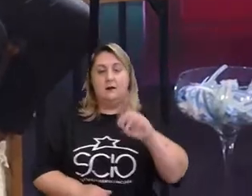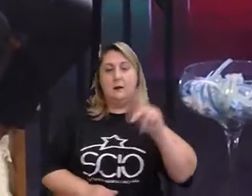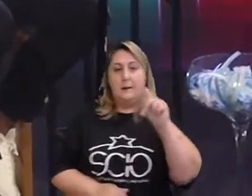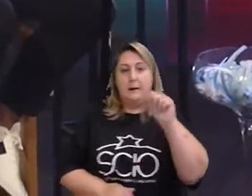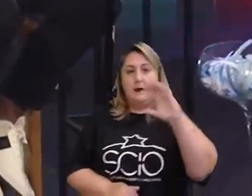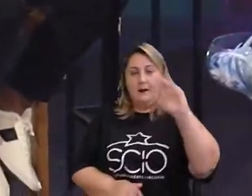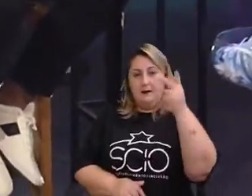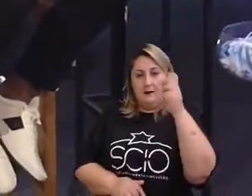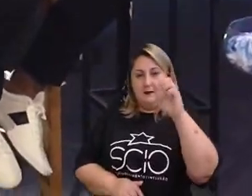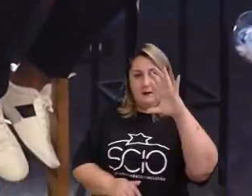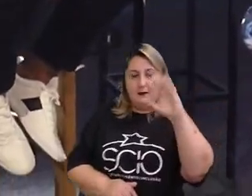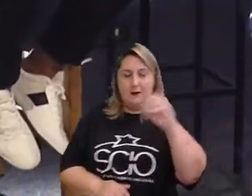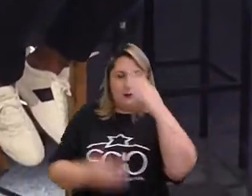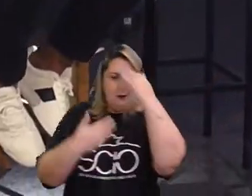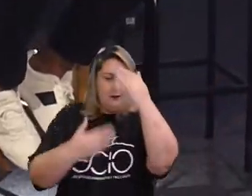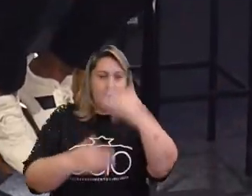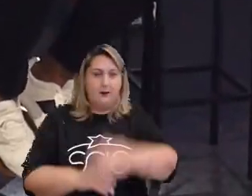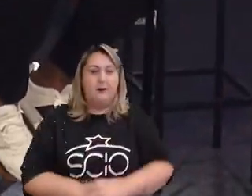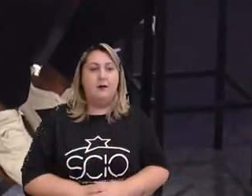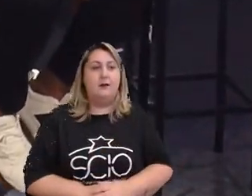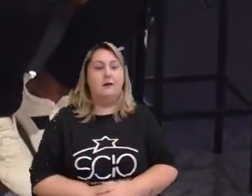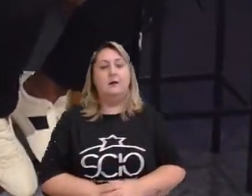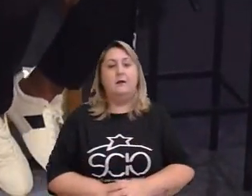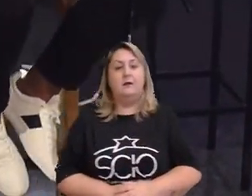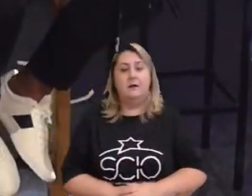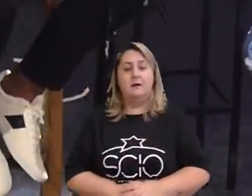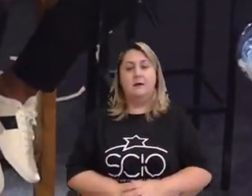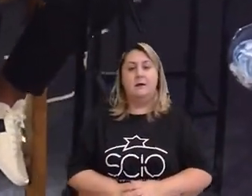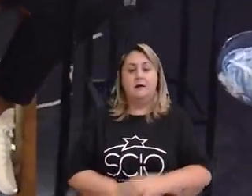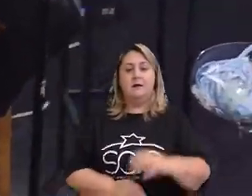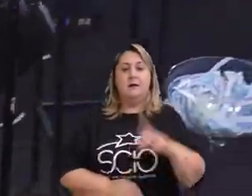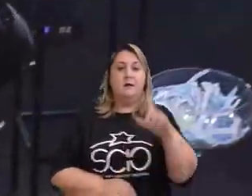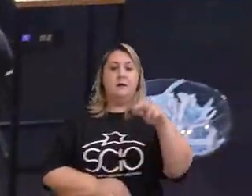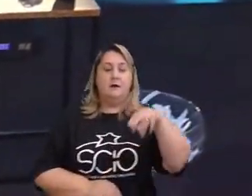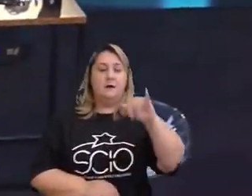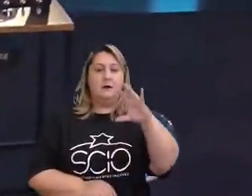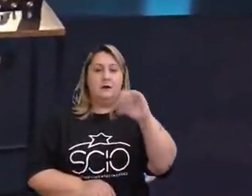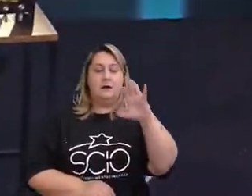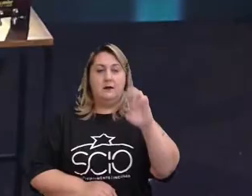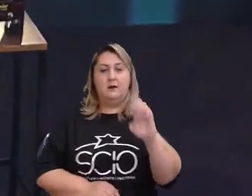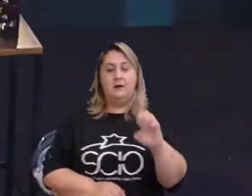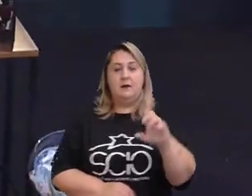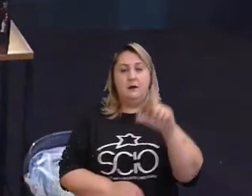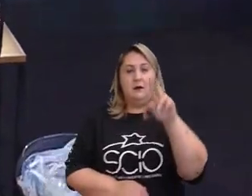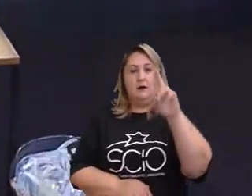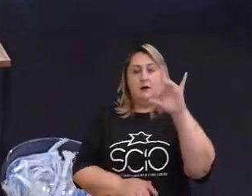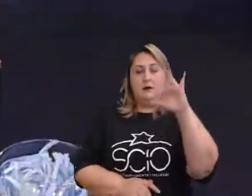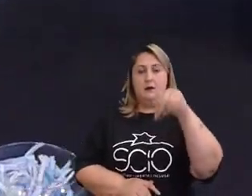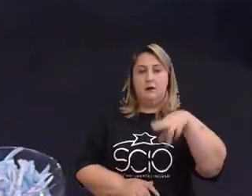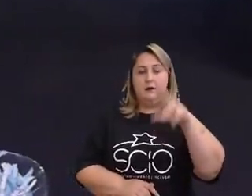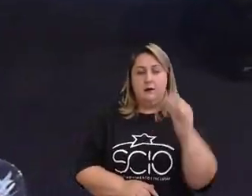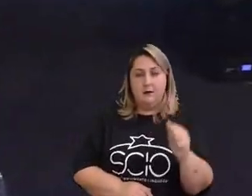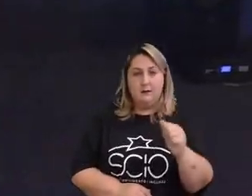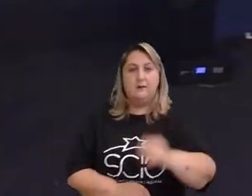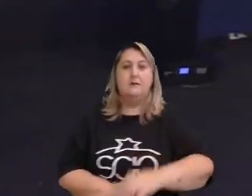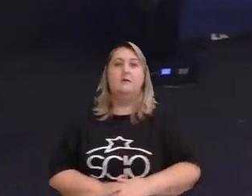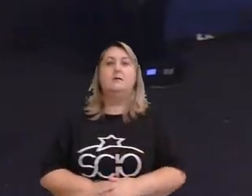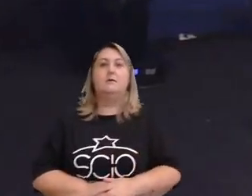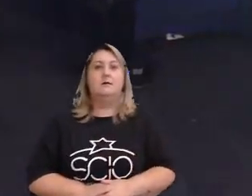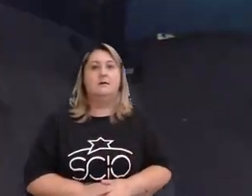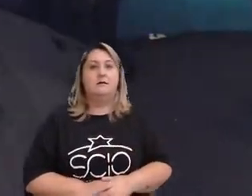Pacheco, Isabela Camila, Maria Eunice, Luciana Gabani, Leandro